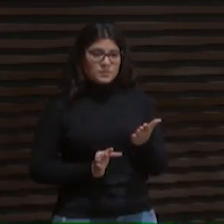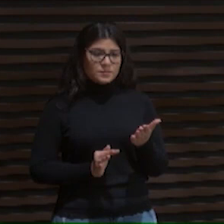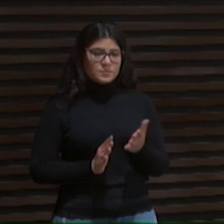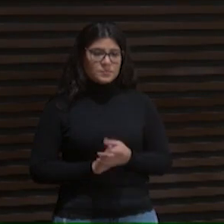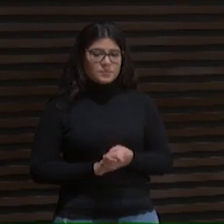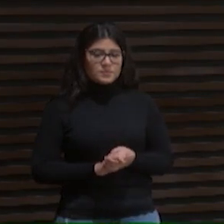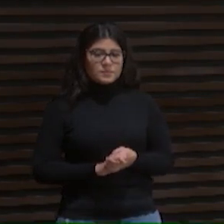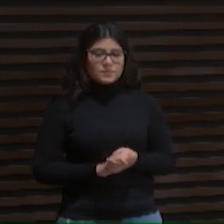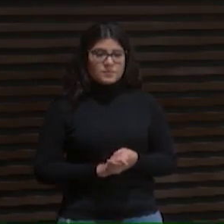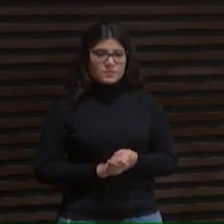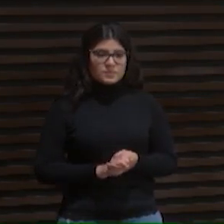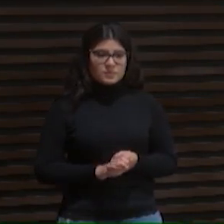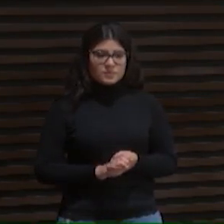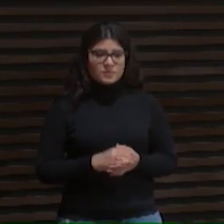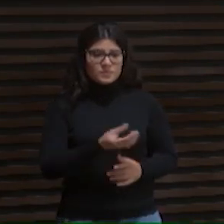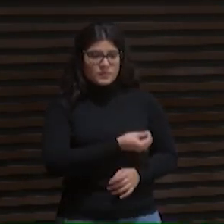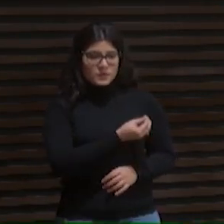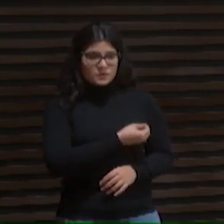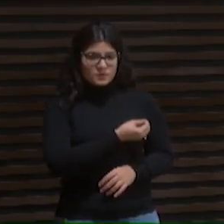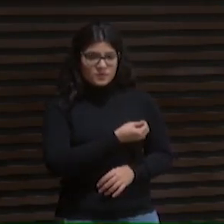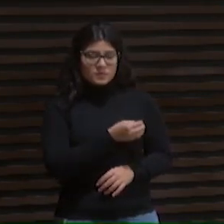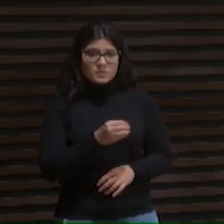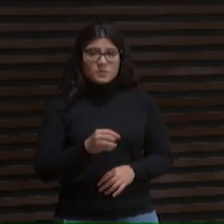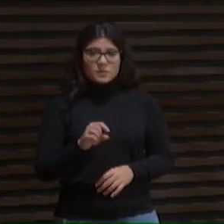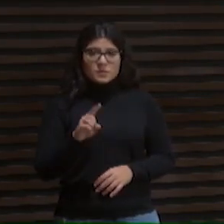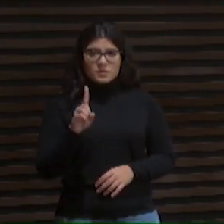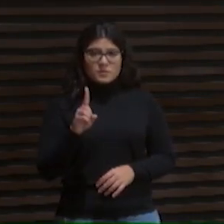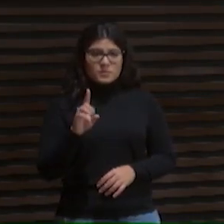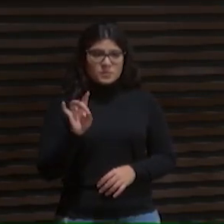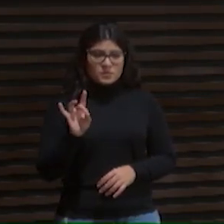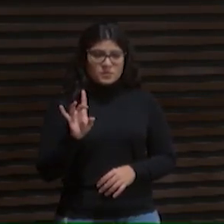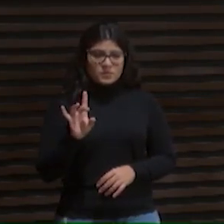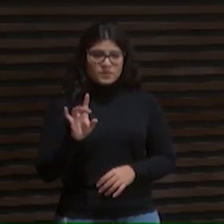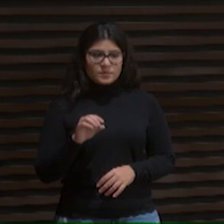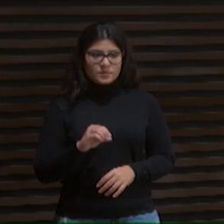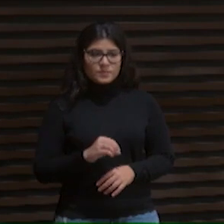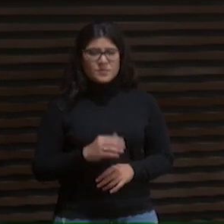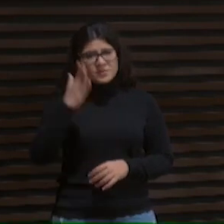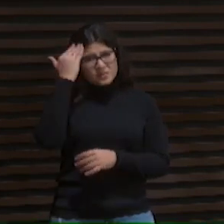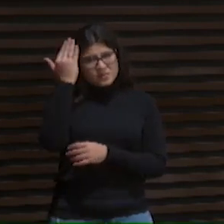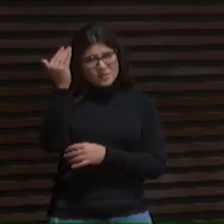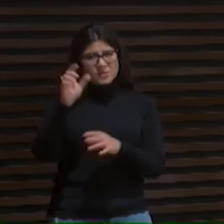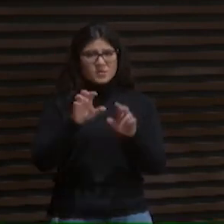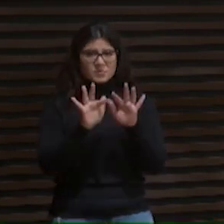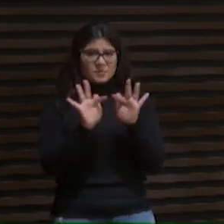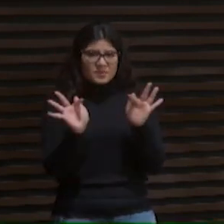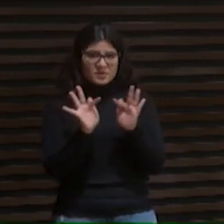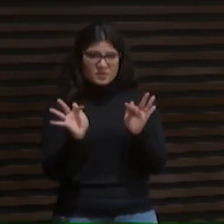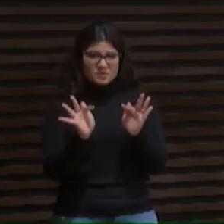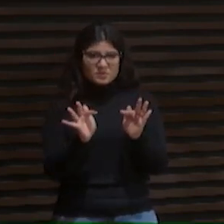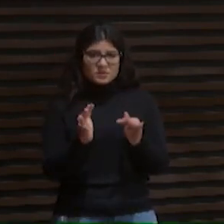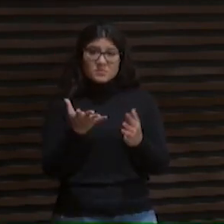A sentença, a vida é uma só, é um axioma famoso, indica a